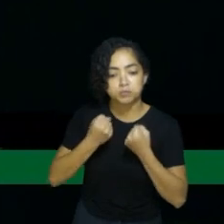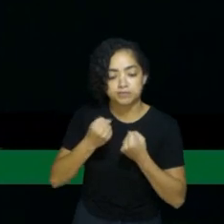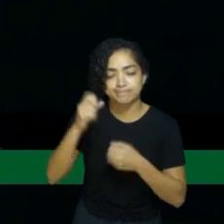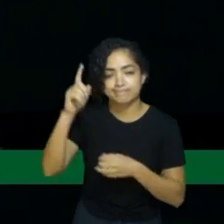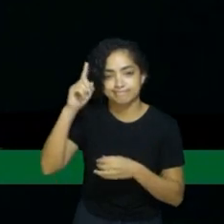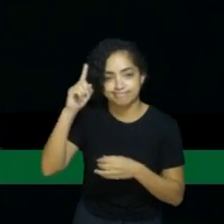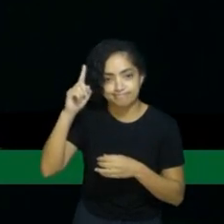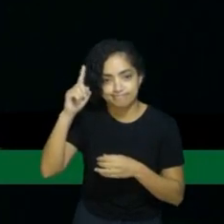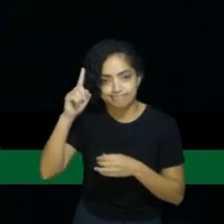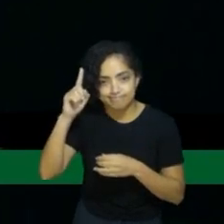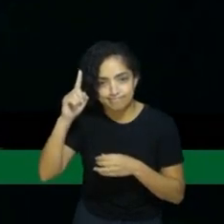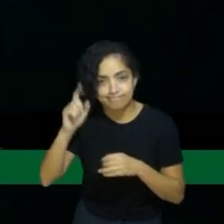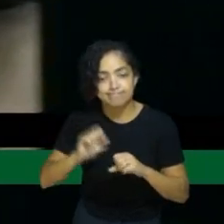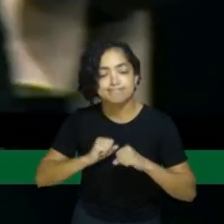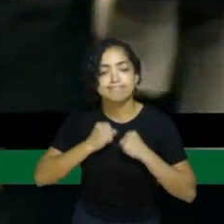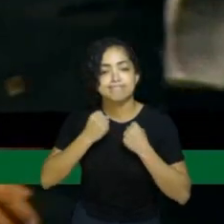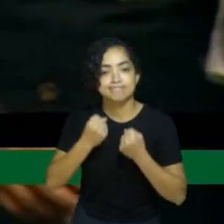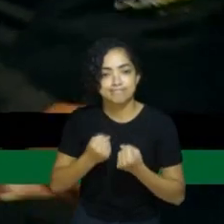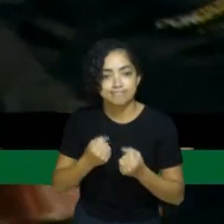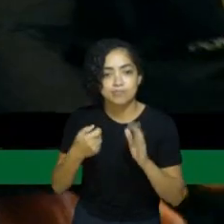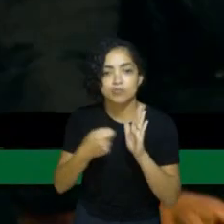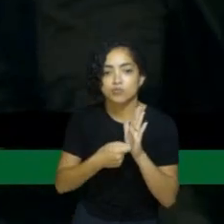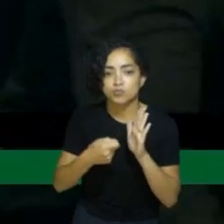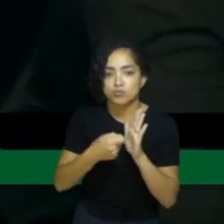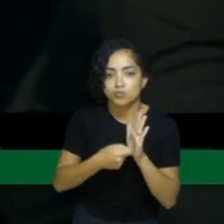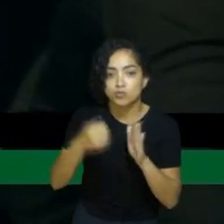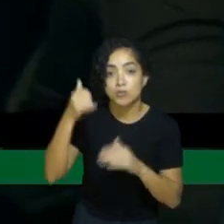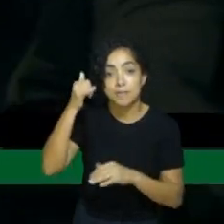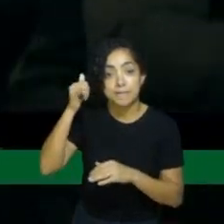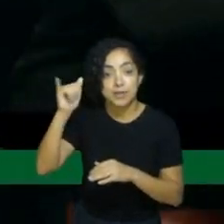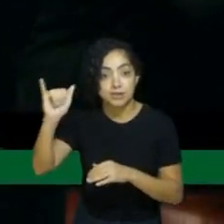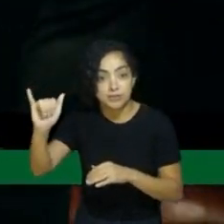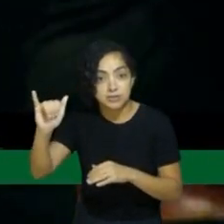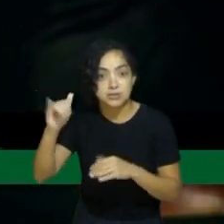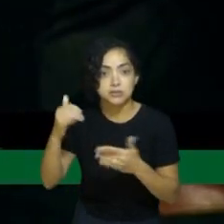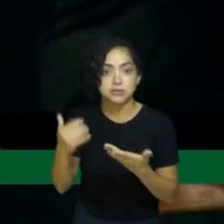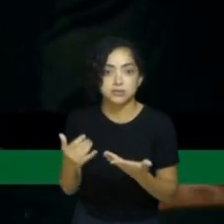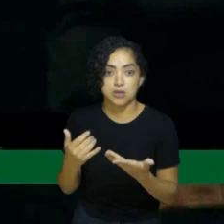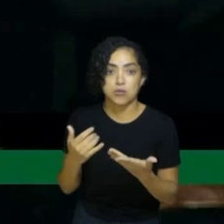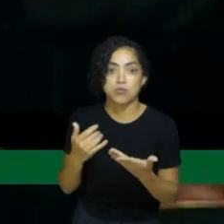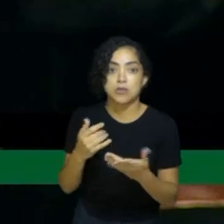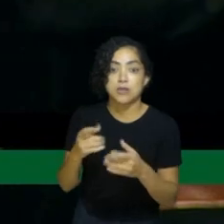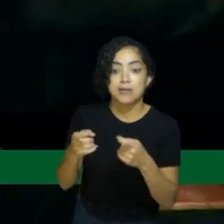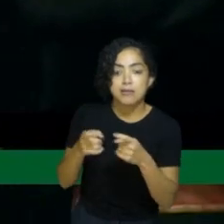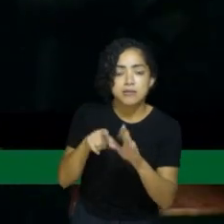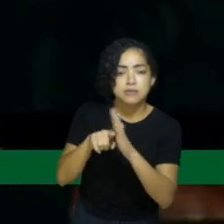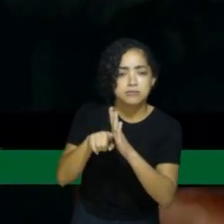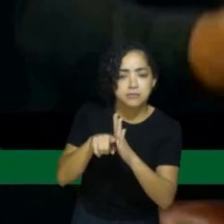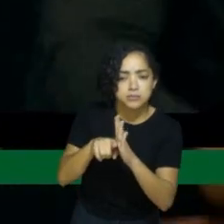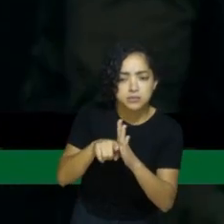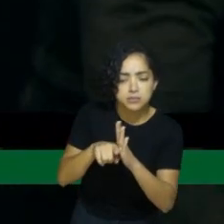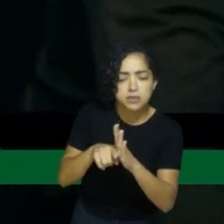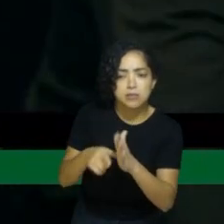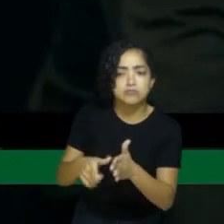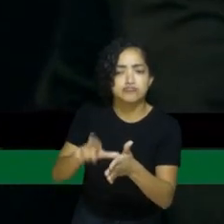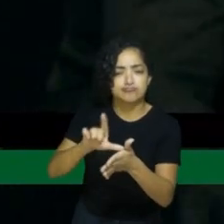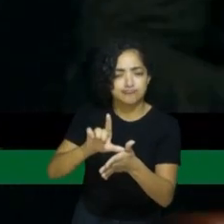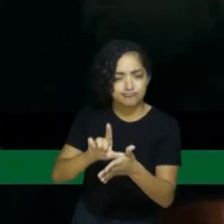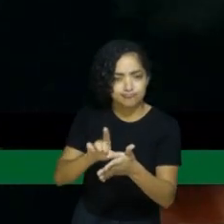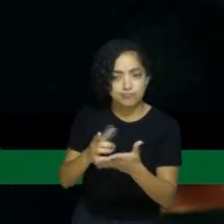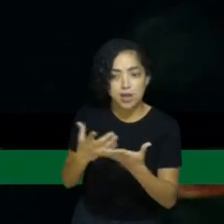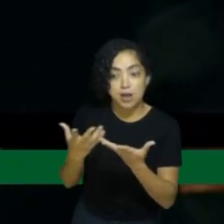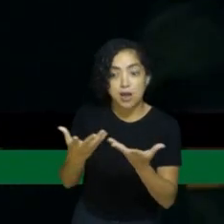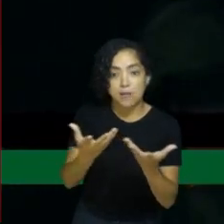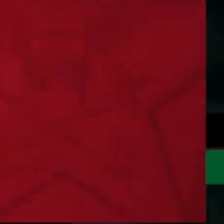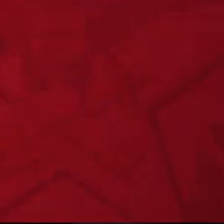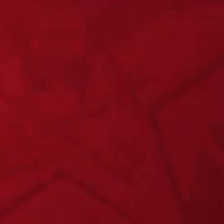numa incansável luta pela prevenção, diagnóstico precoce, apoio e acolhimento às